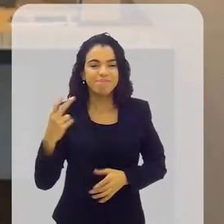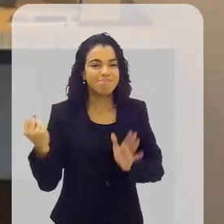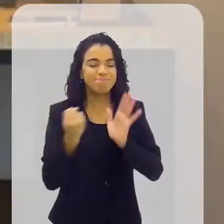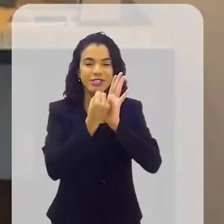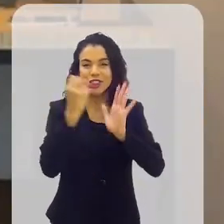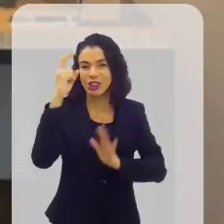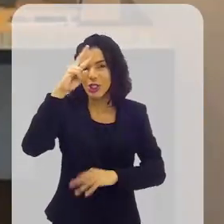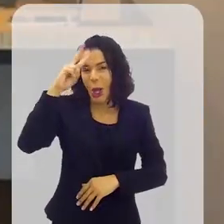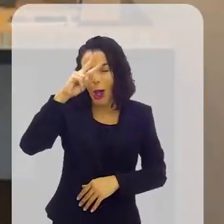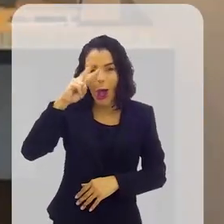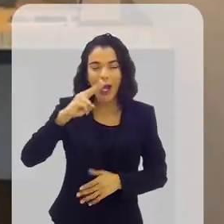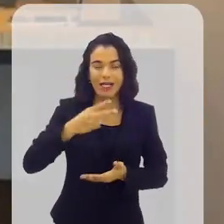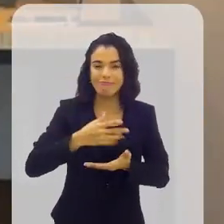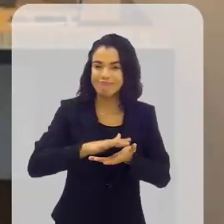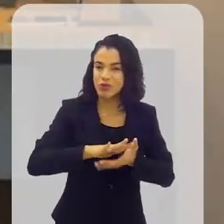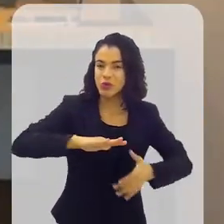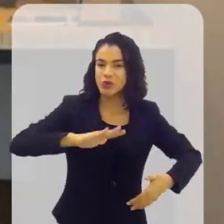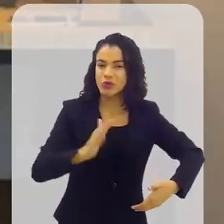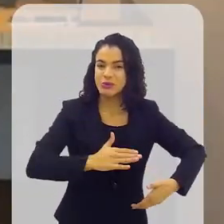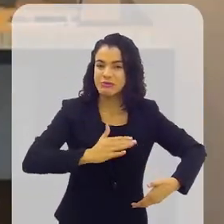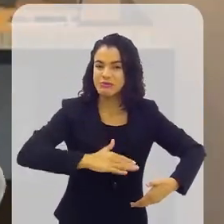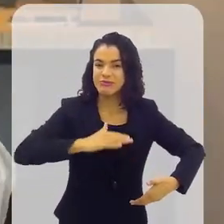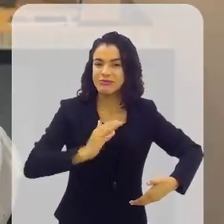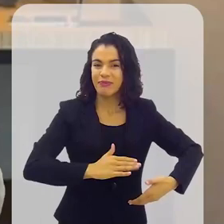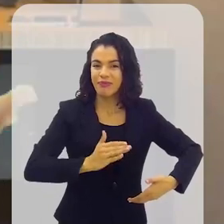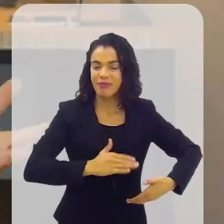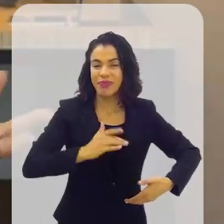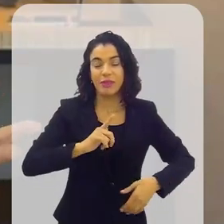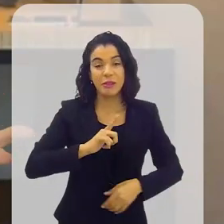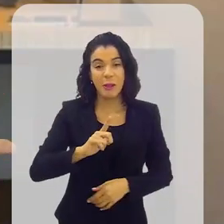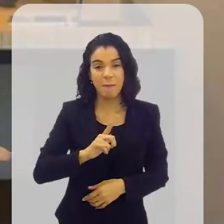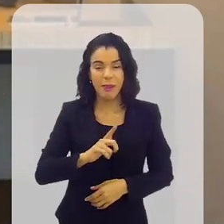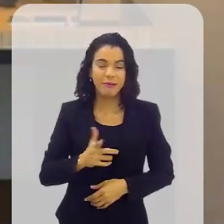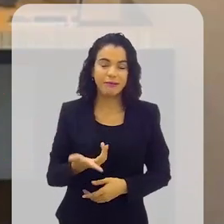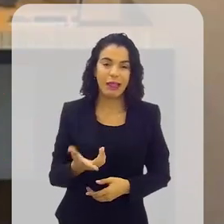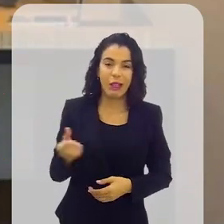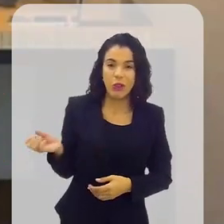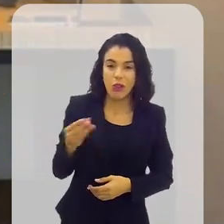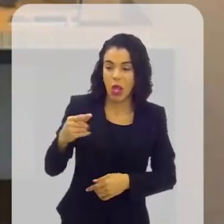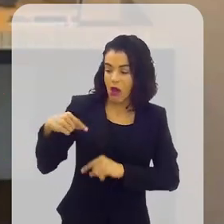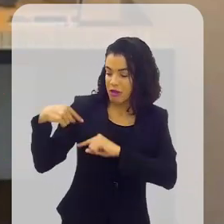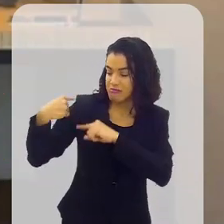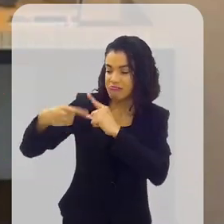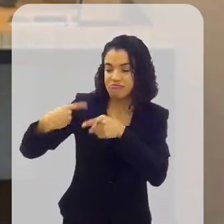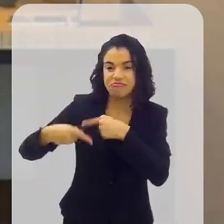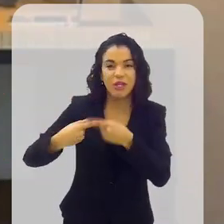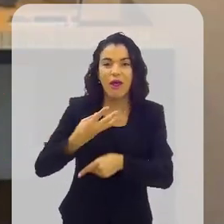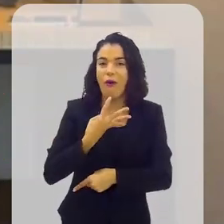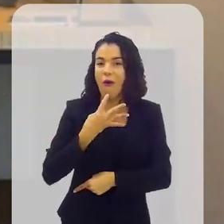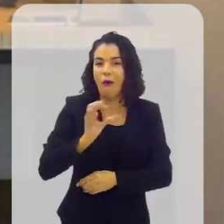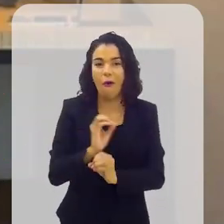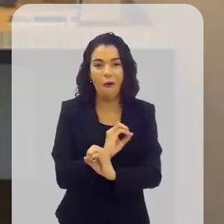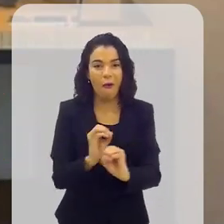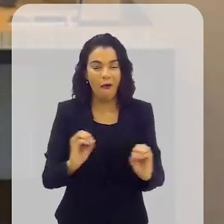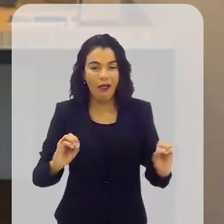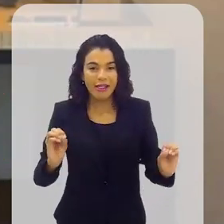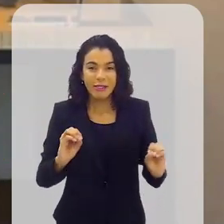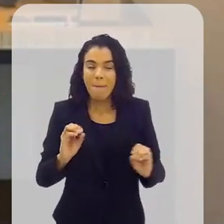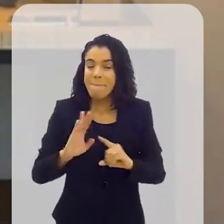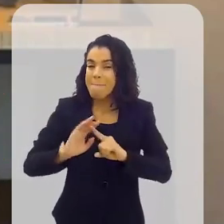do samba, outros que são baluartes que a nova geração não conhece